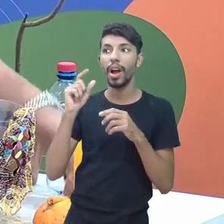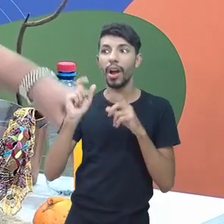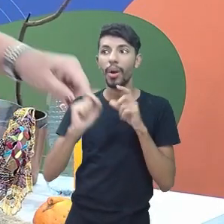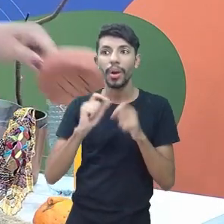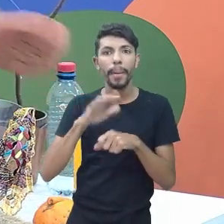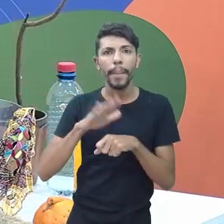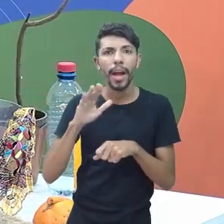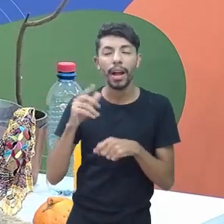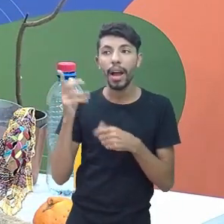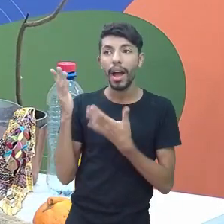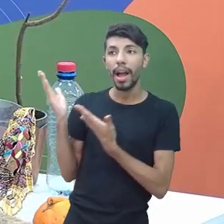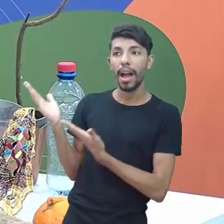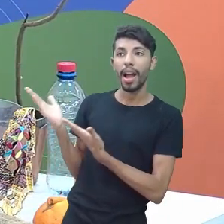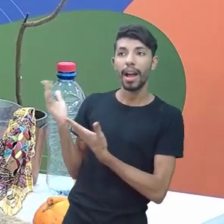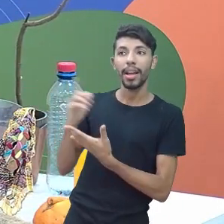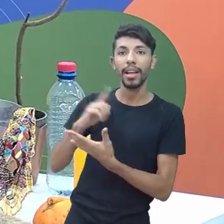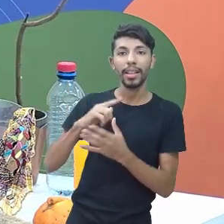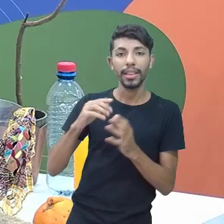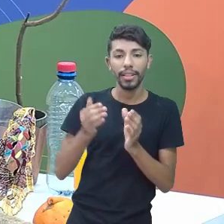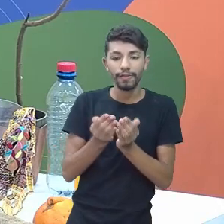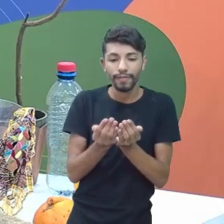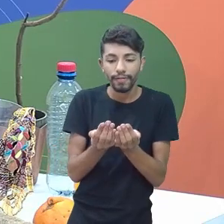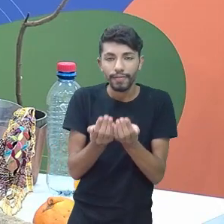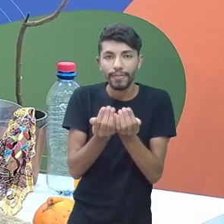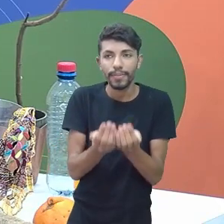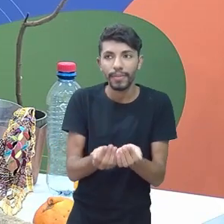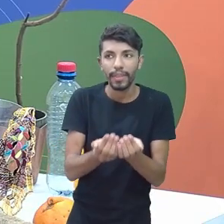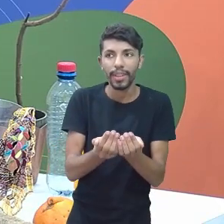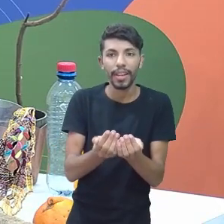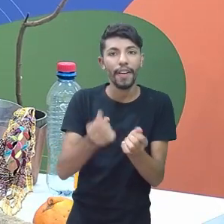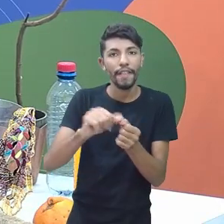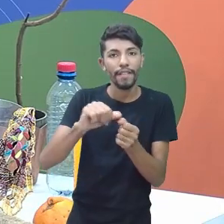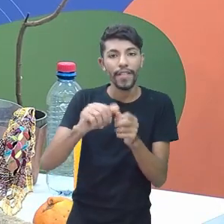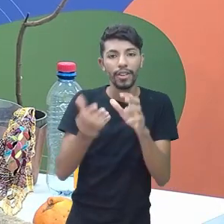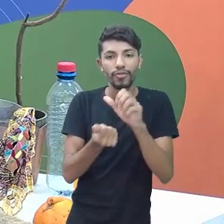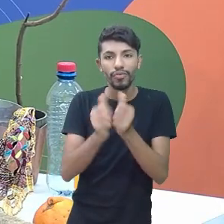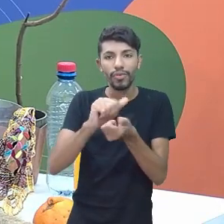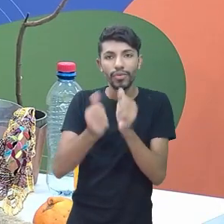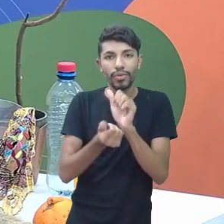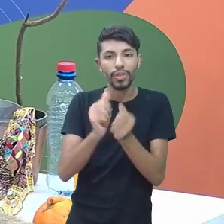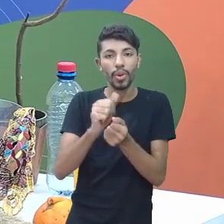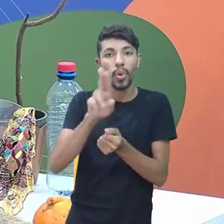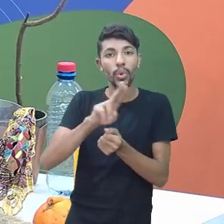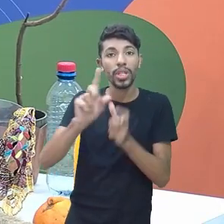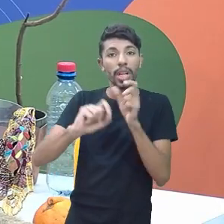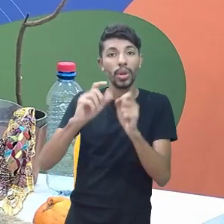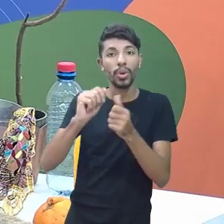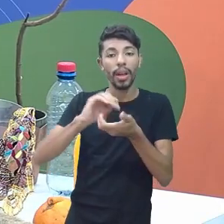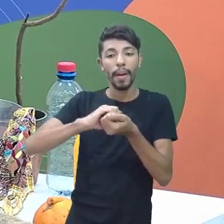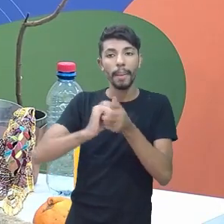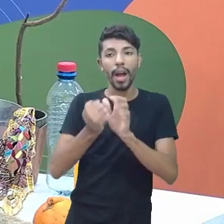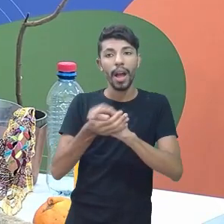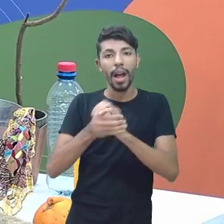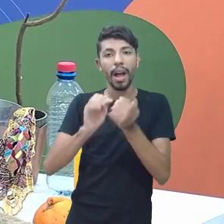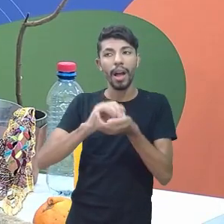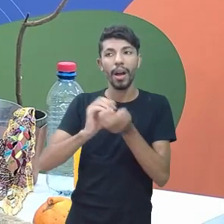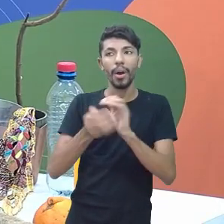Ah, tem aqui, olha, um recipiente feito manualmente com argila, com o popular